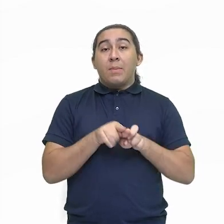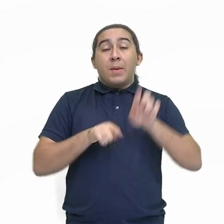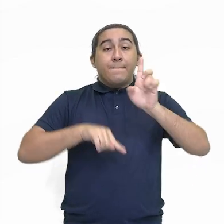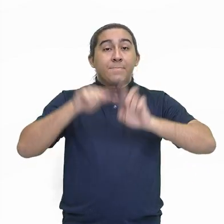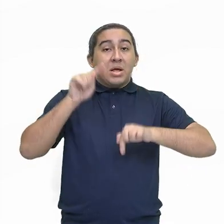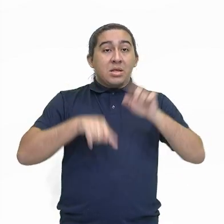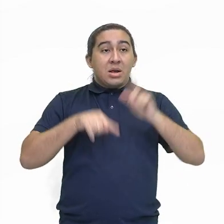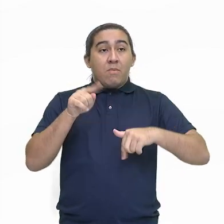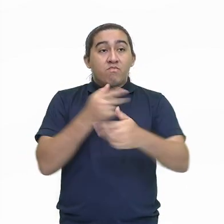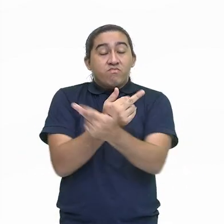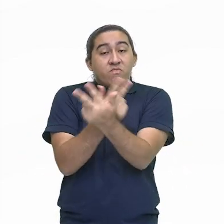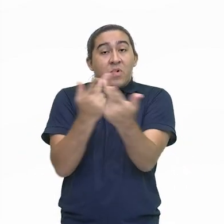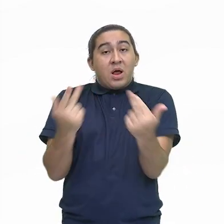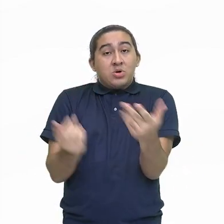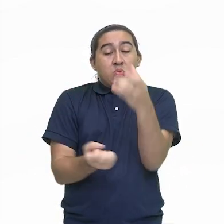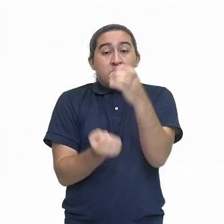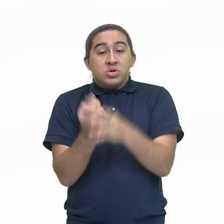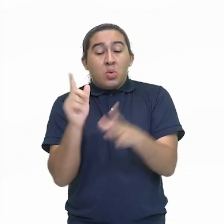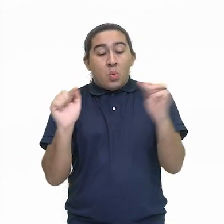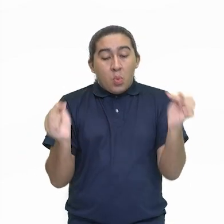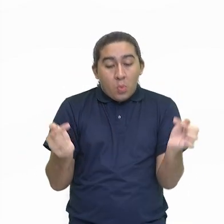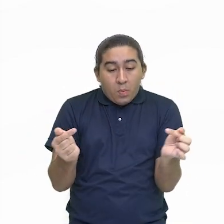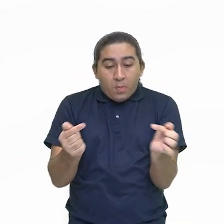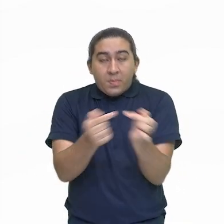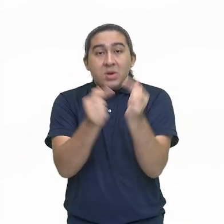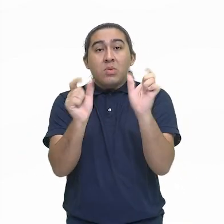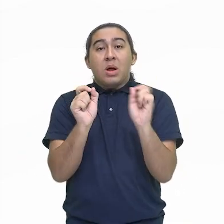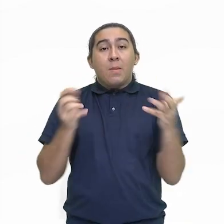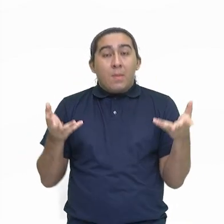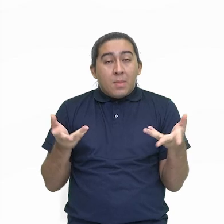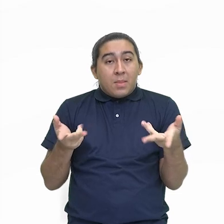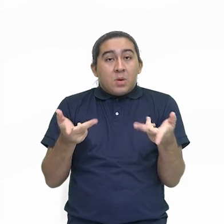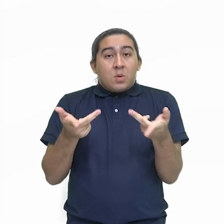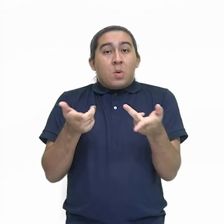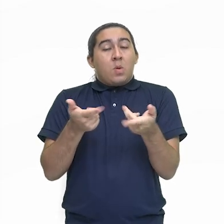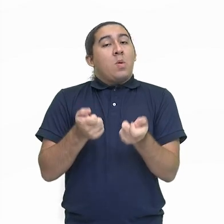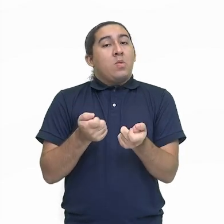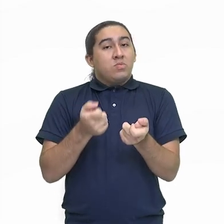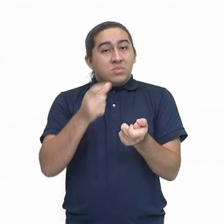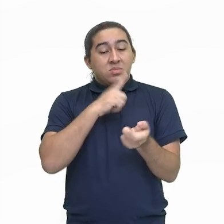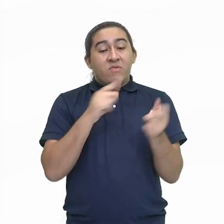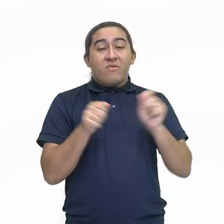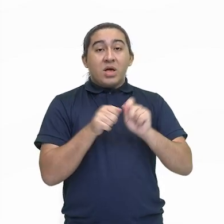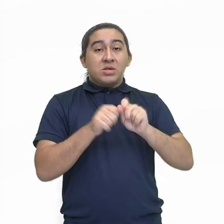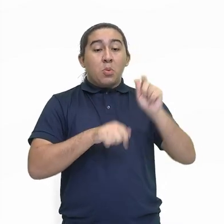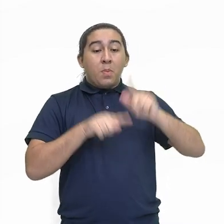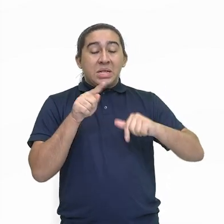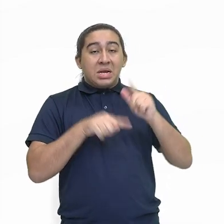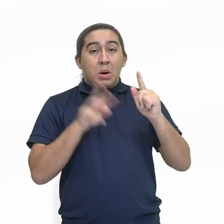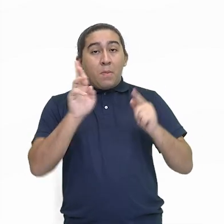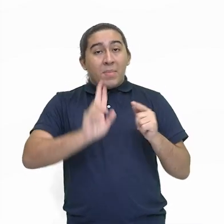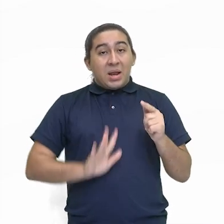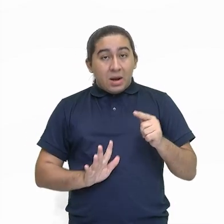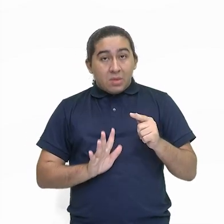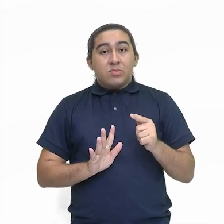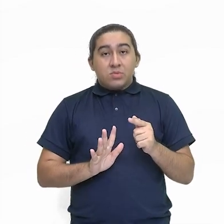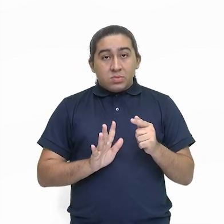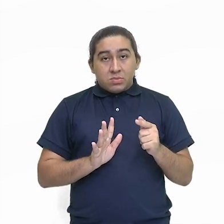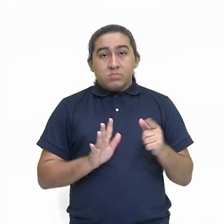entre países, combinada com as vantagens em produzir com menos custos, um produto de qualidade, né? Então você tem